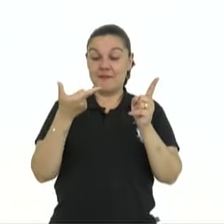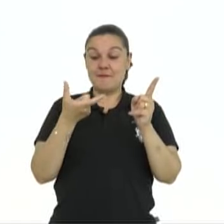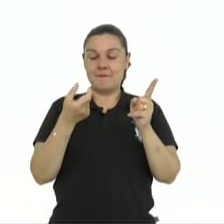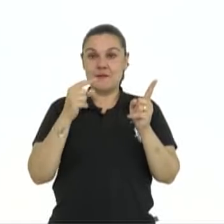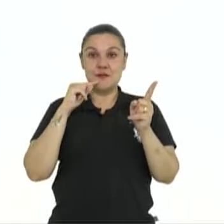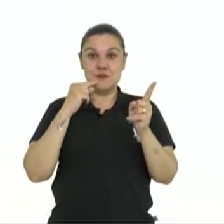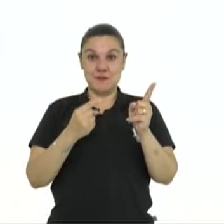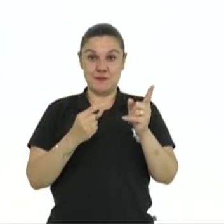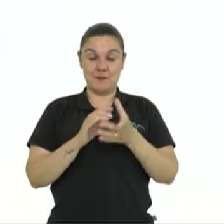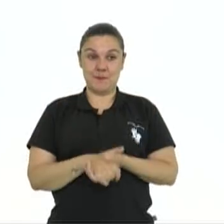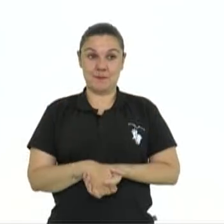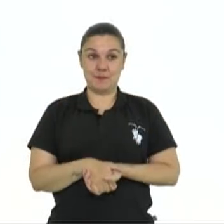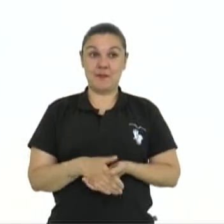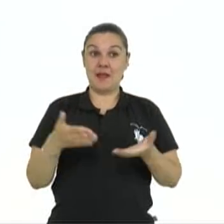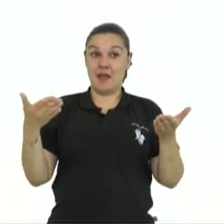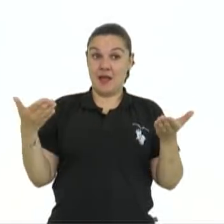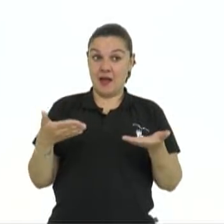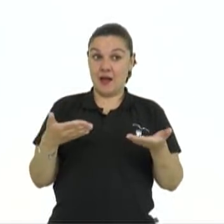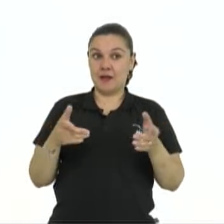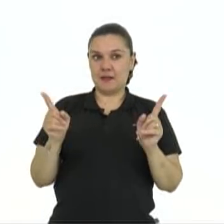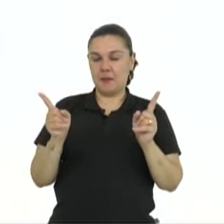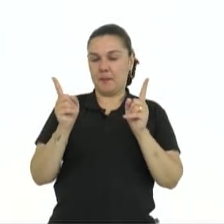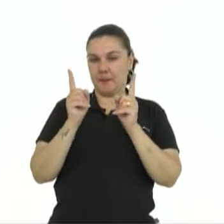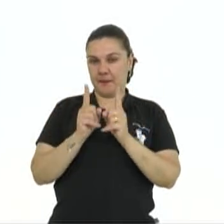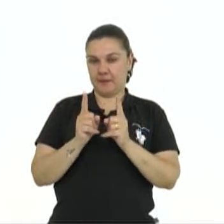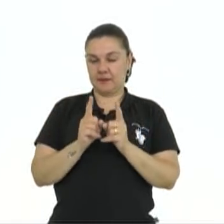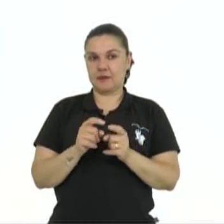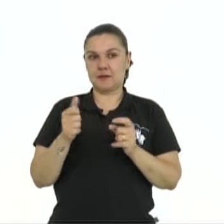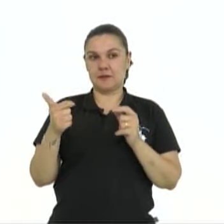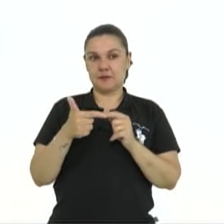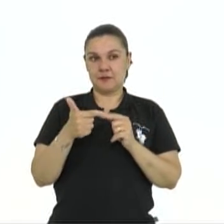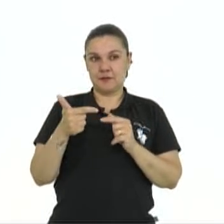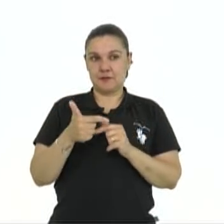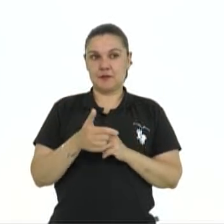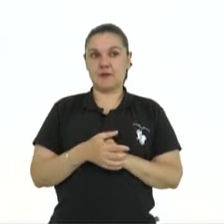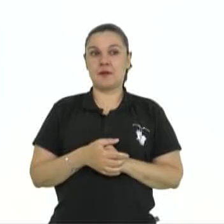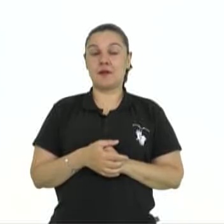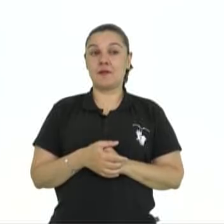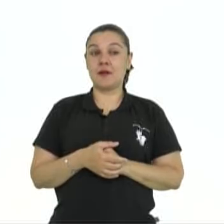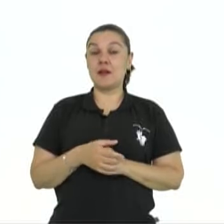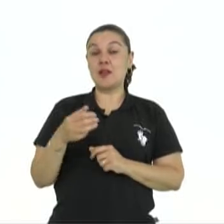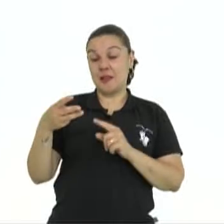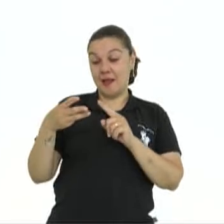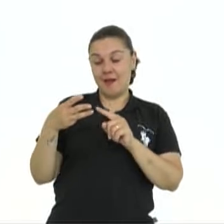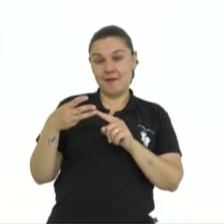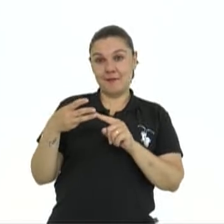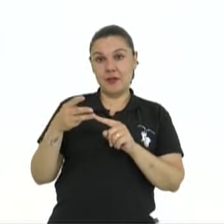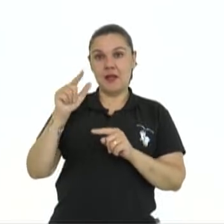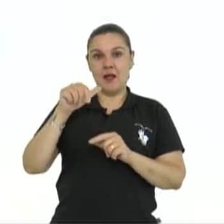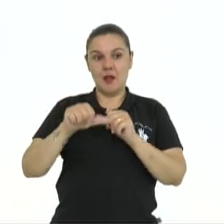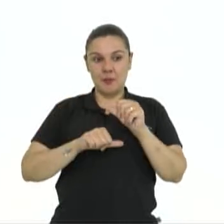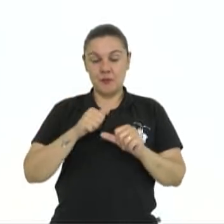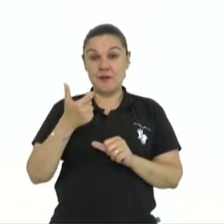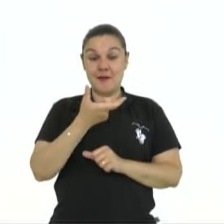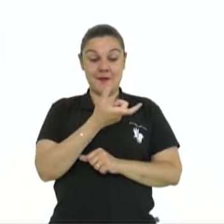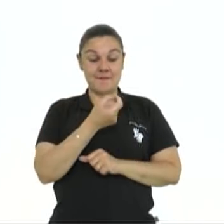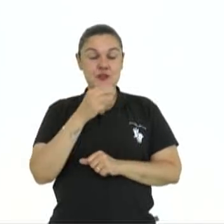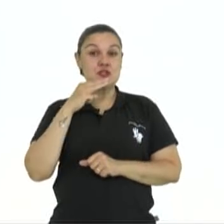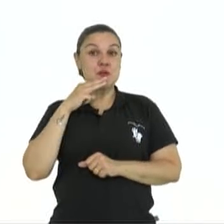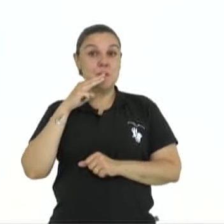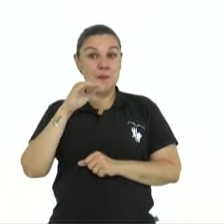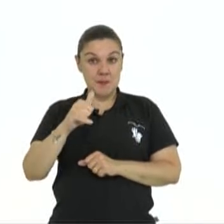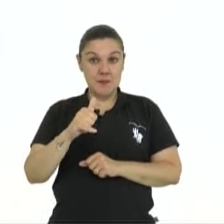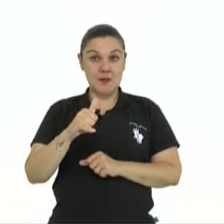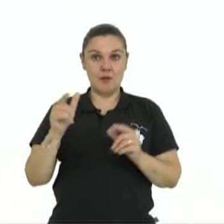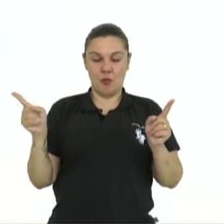mil vezes. Já, né, no terceiro caso, ela foi reduzida 20 milhões